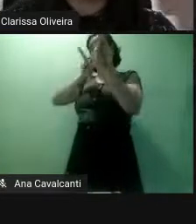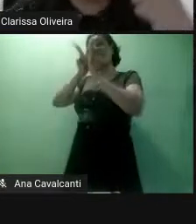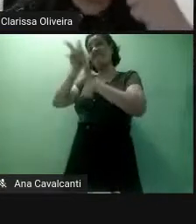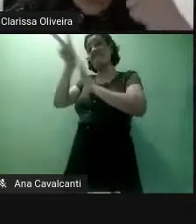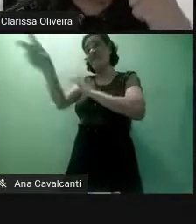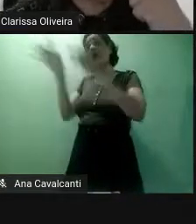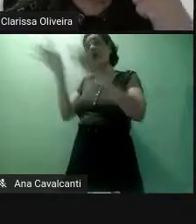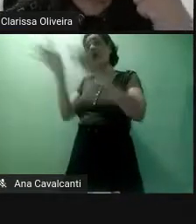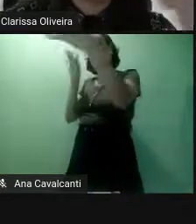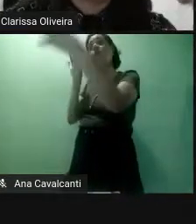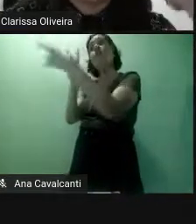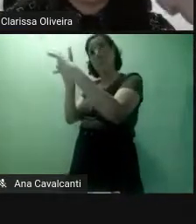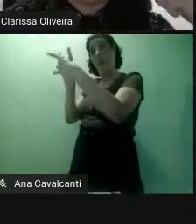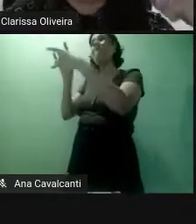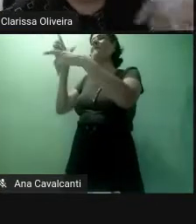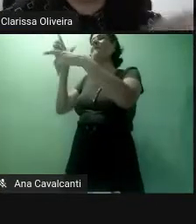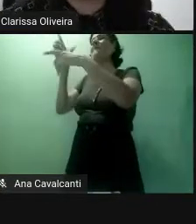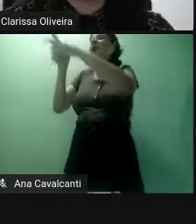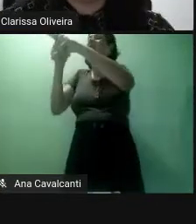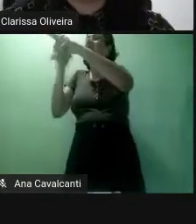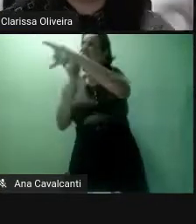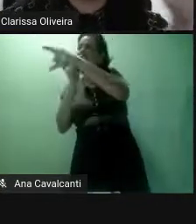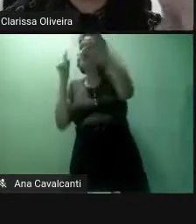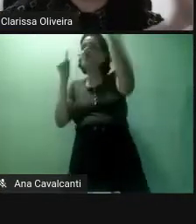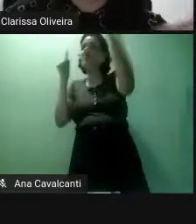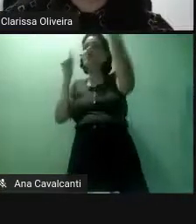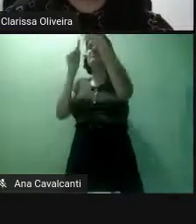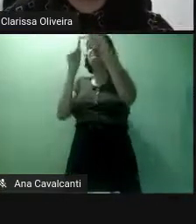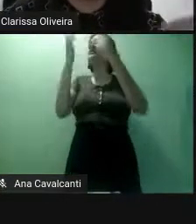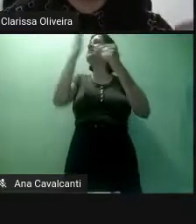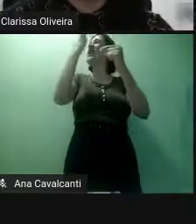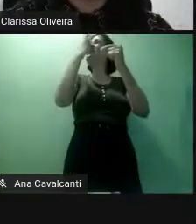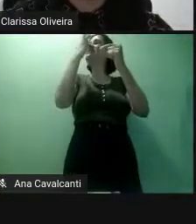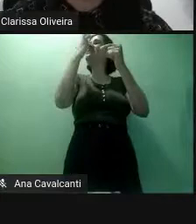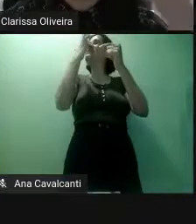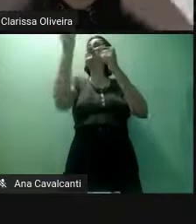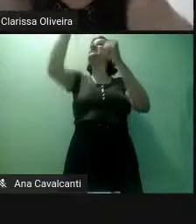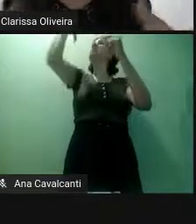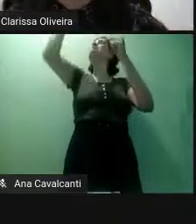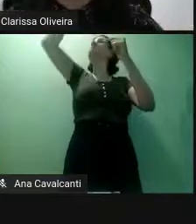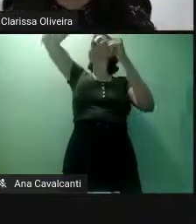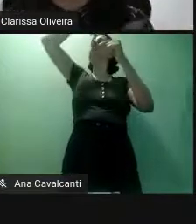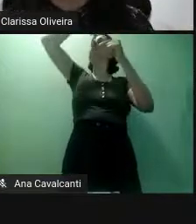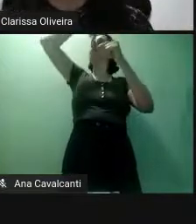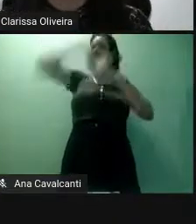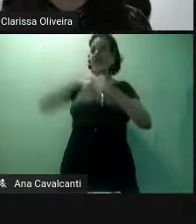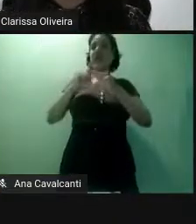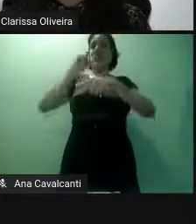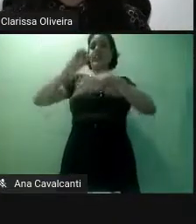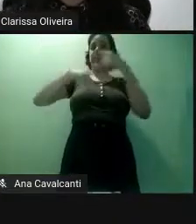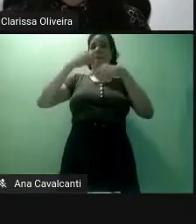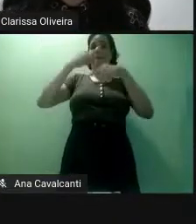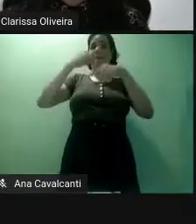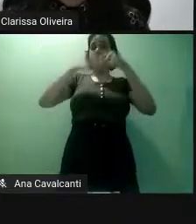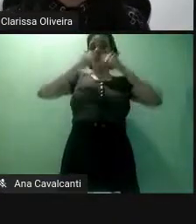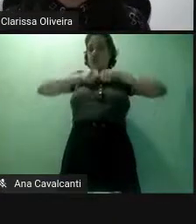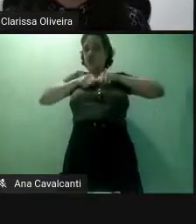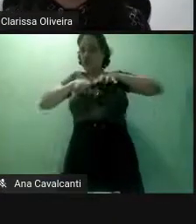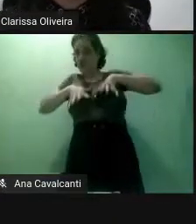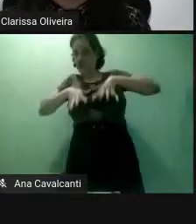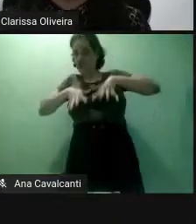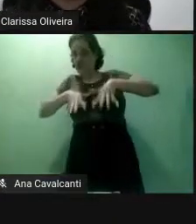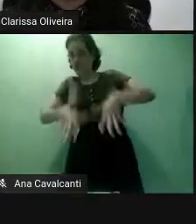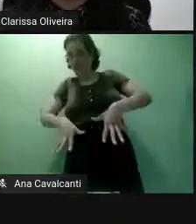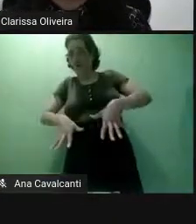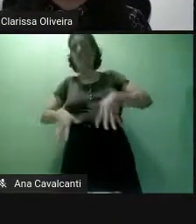afinidade as células do nosso nariz, logo no início, para ele poder se replicar, para depois ir para o nosso sistema